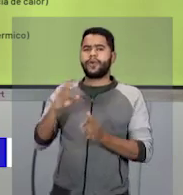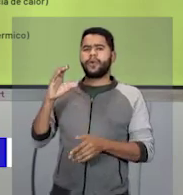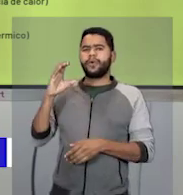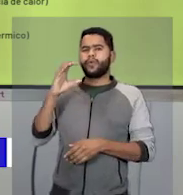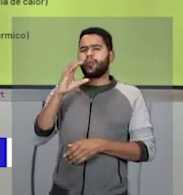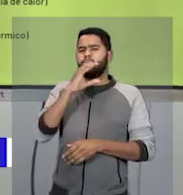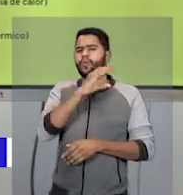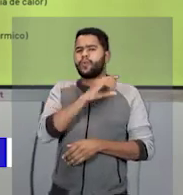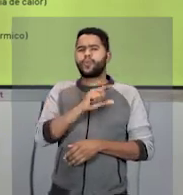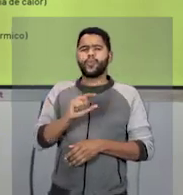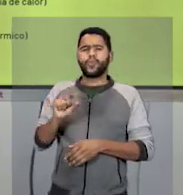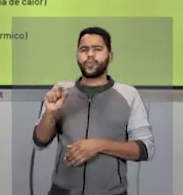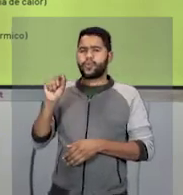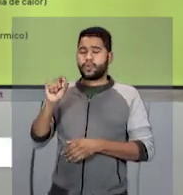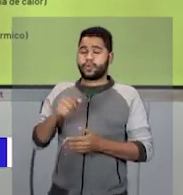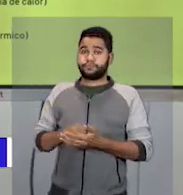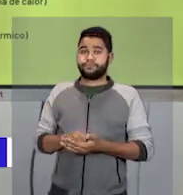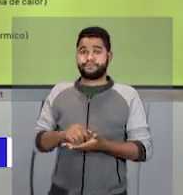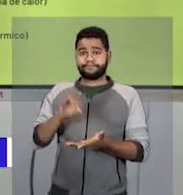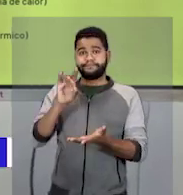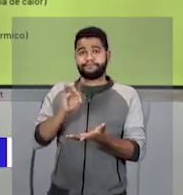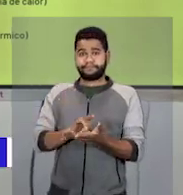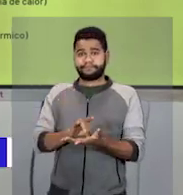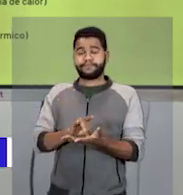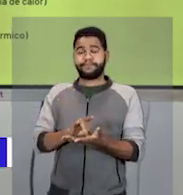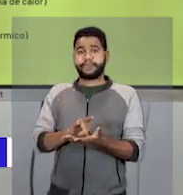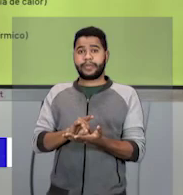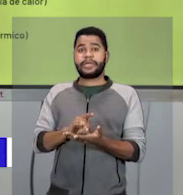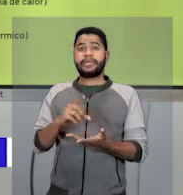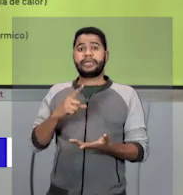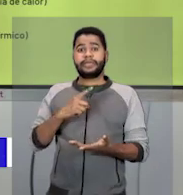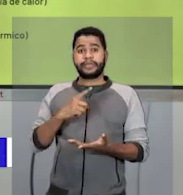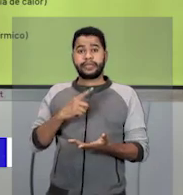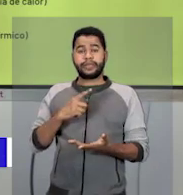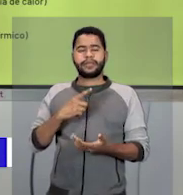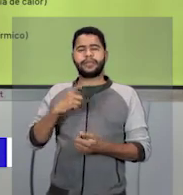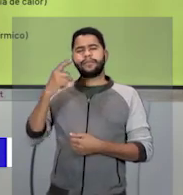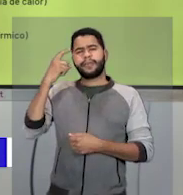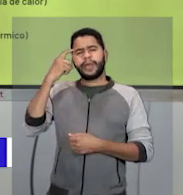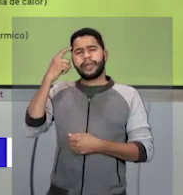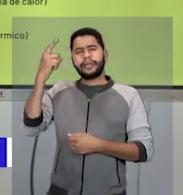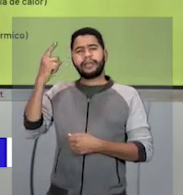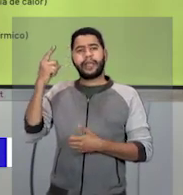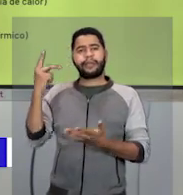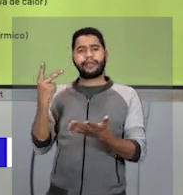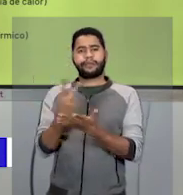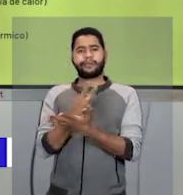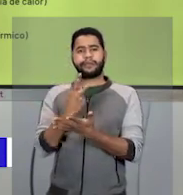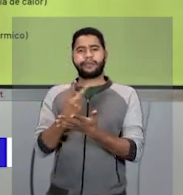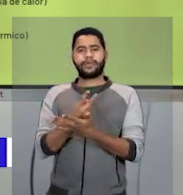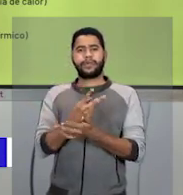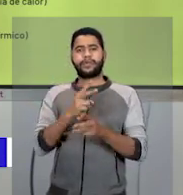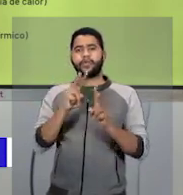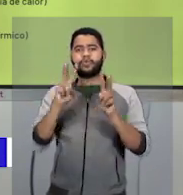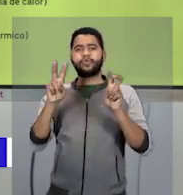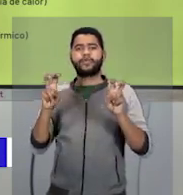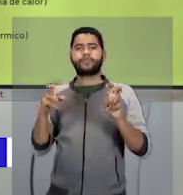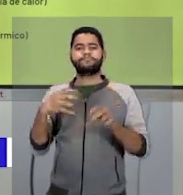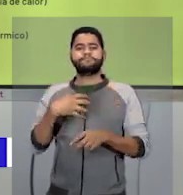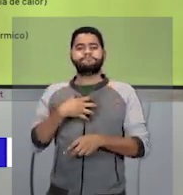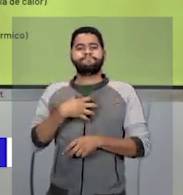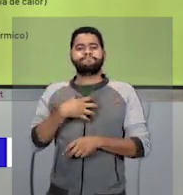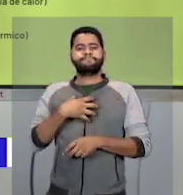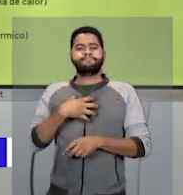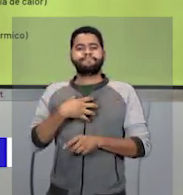que é calor? Na verdade, temos a ideia errada sobre sensação